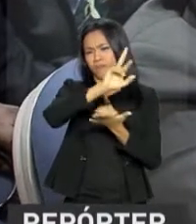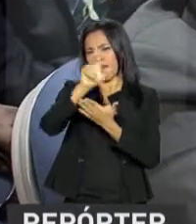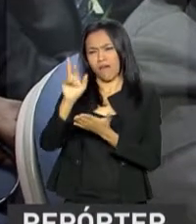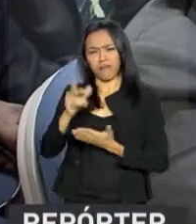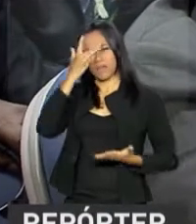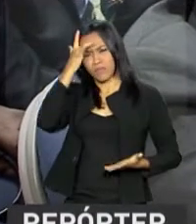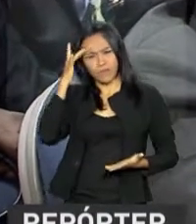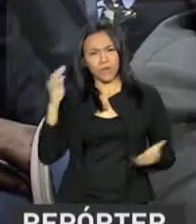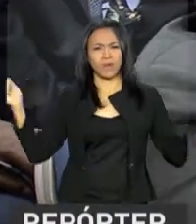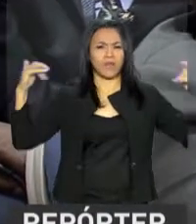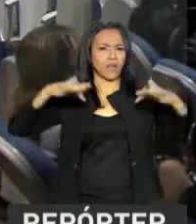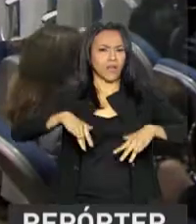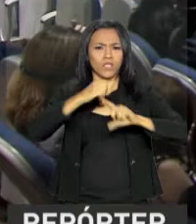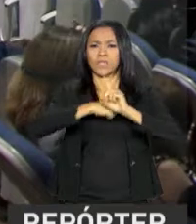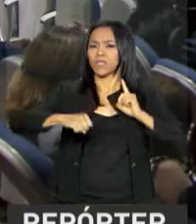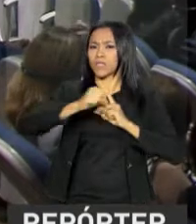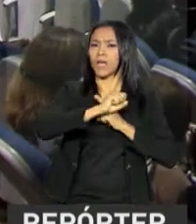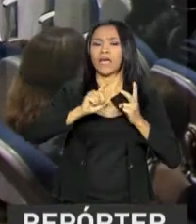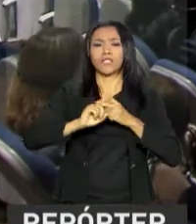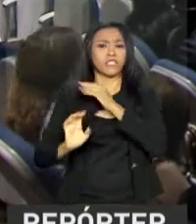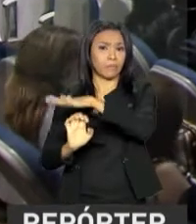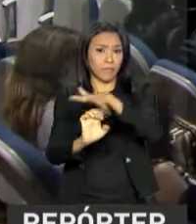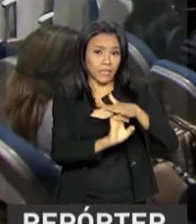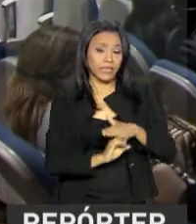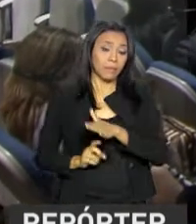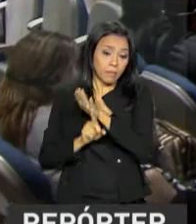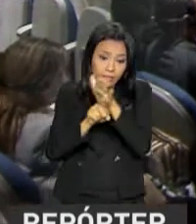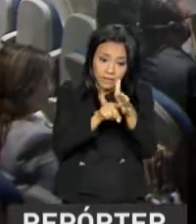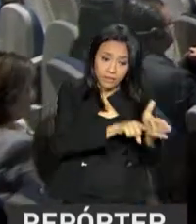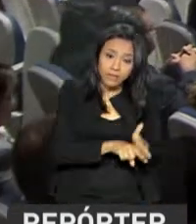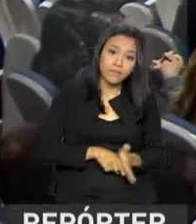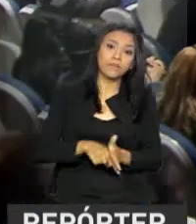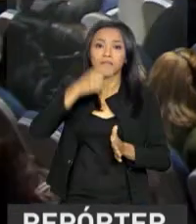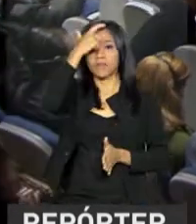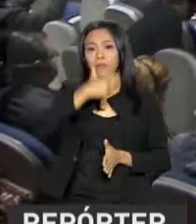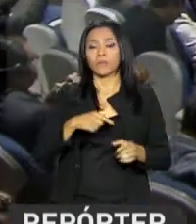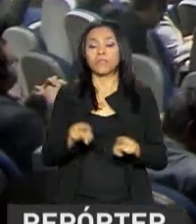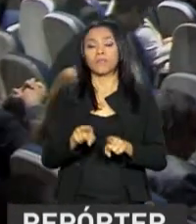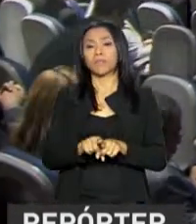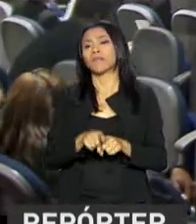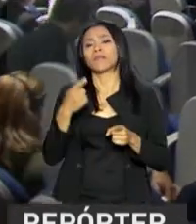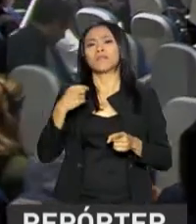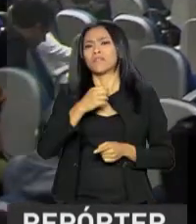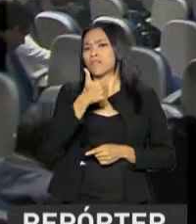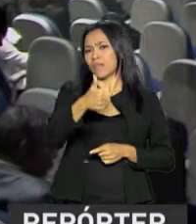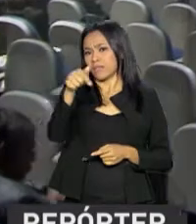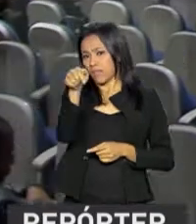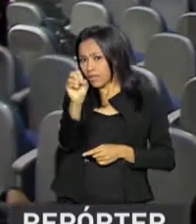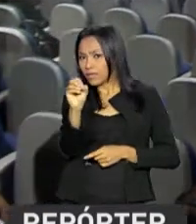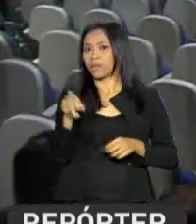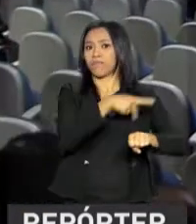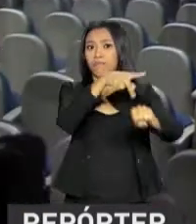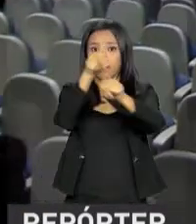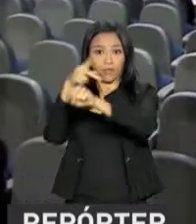autoridade sociedade civil empresários pesquisadores e especialistas de cerca de 170 países participam de